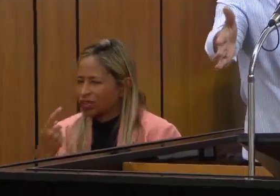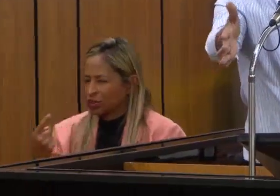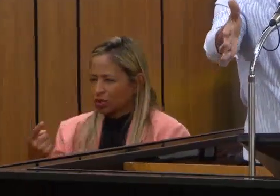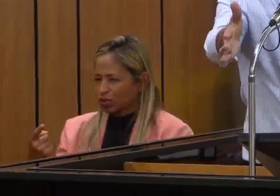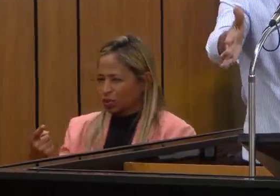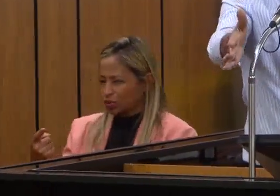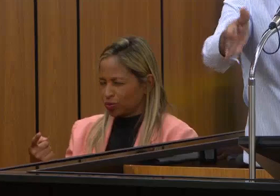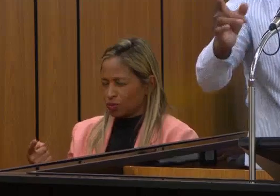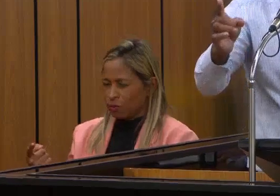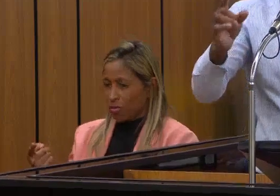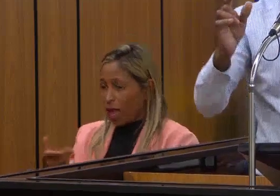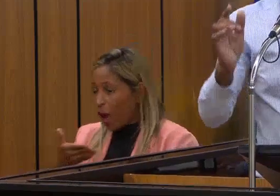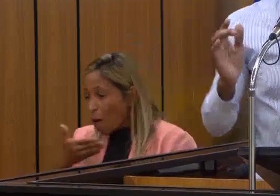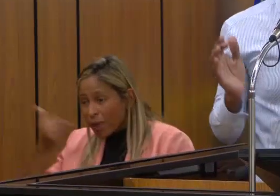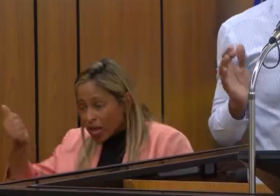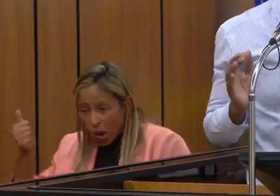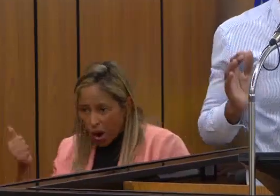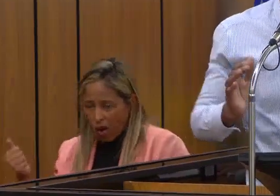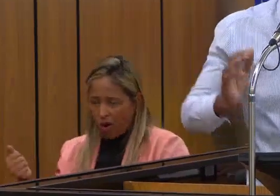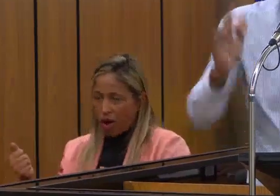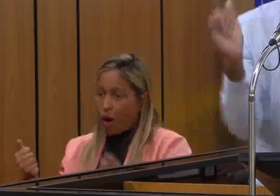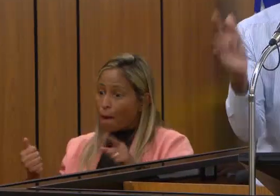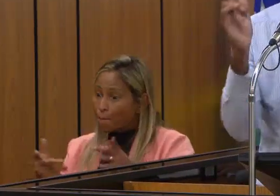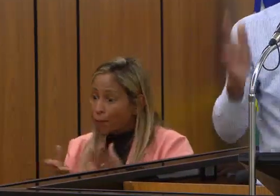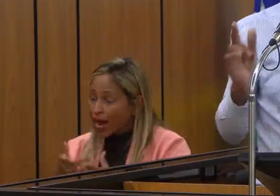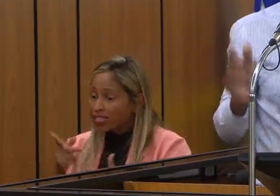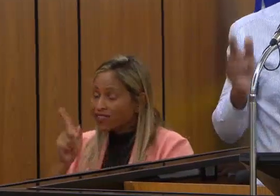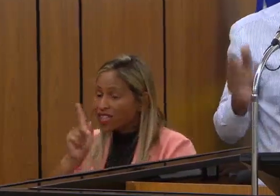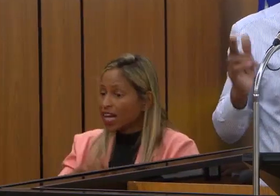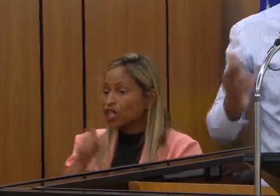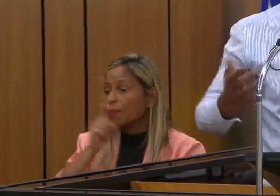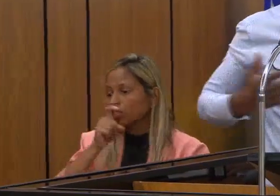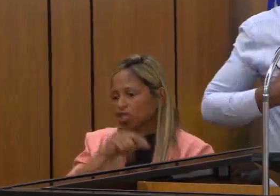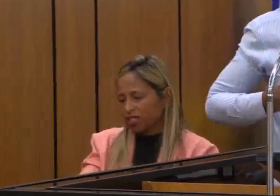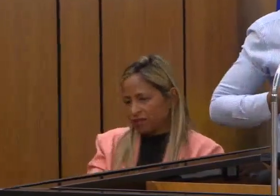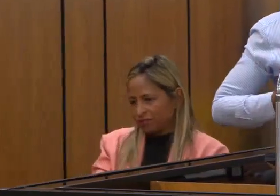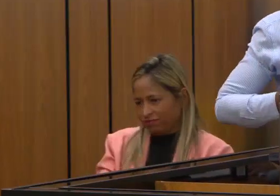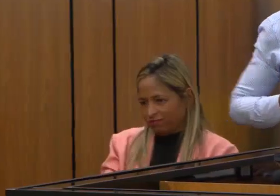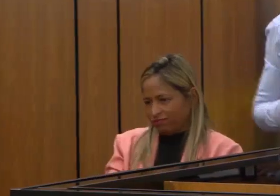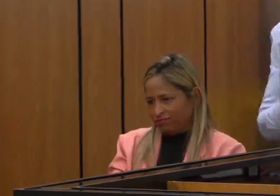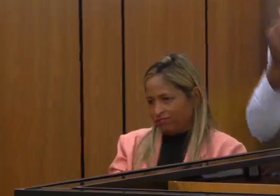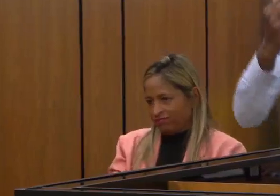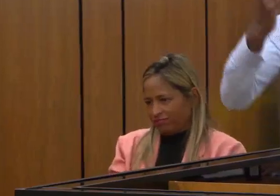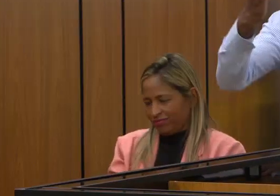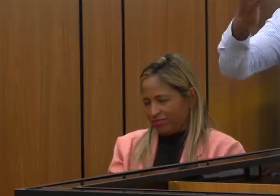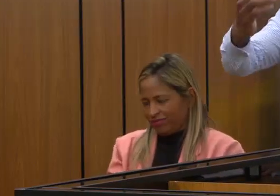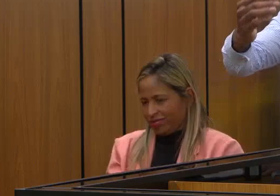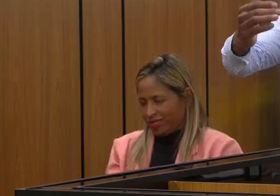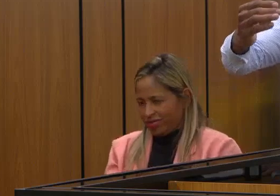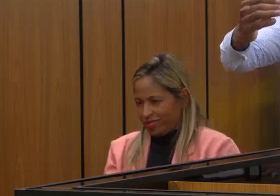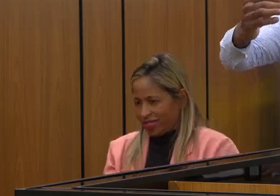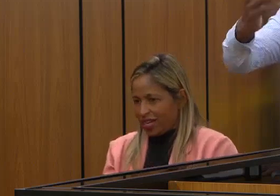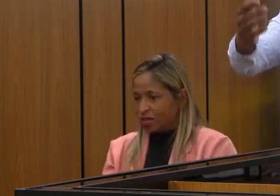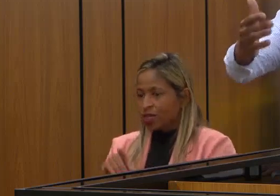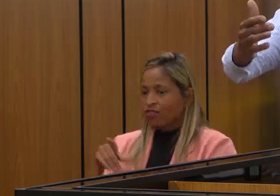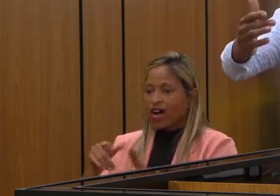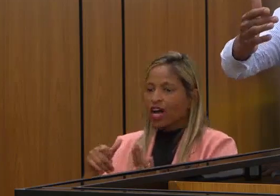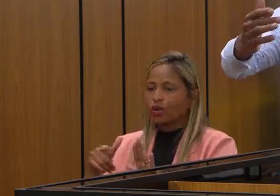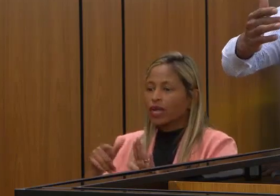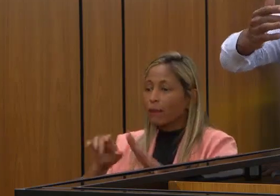confiar então é muito subjetivo esse prontuário para nós Porque nós não estamos falando de empresa